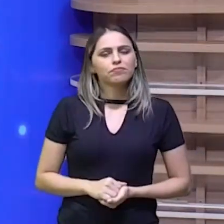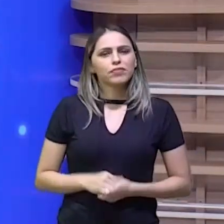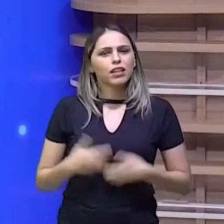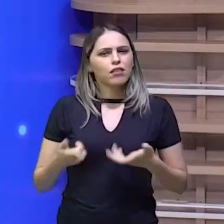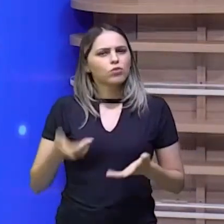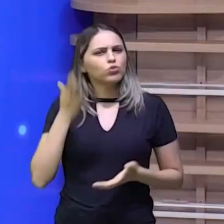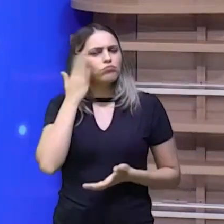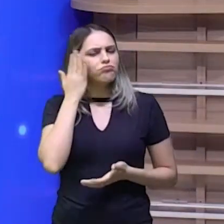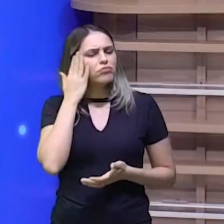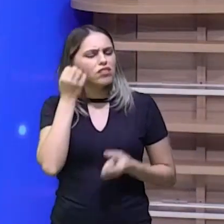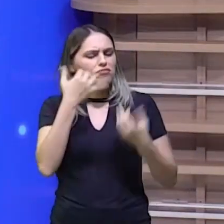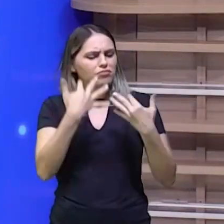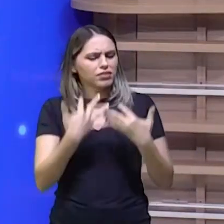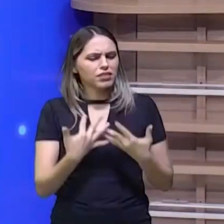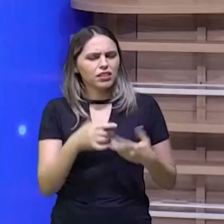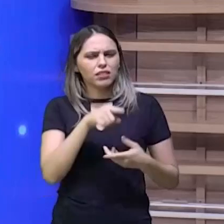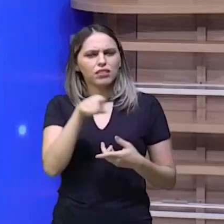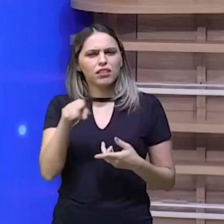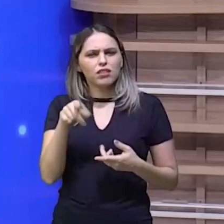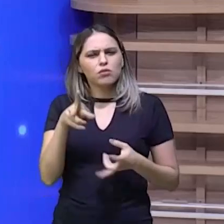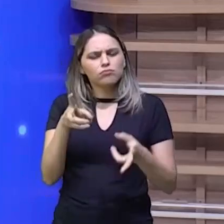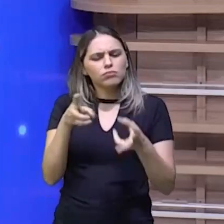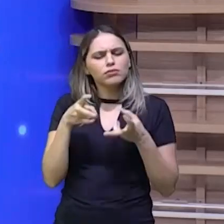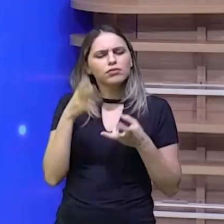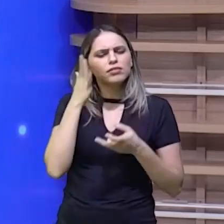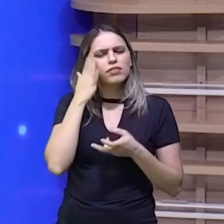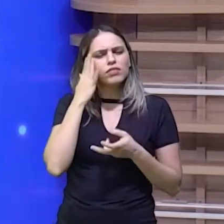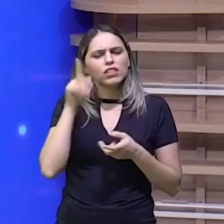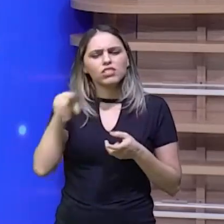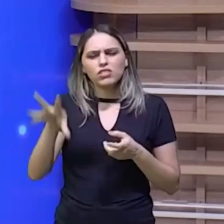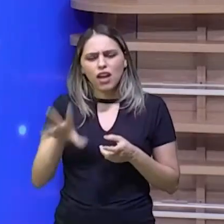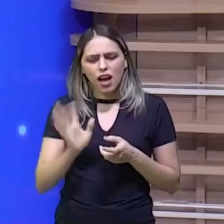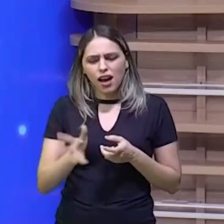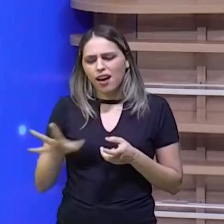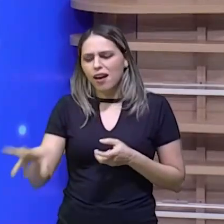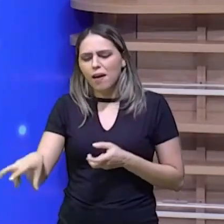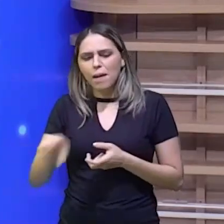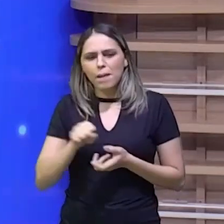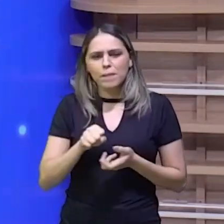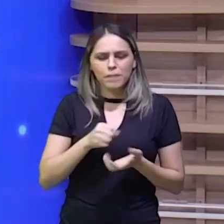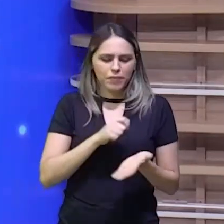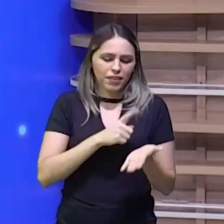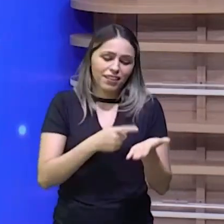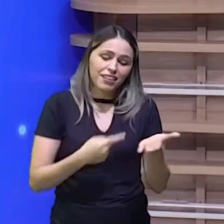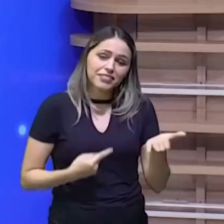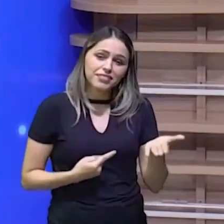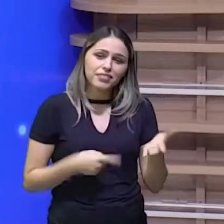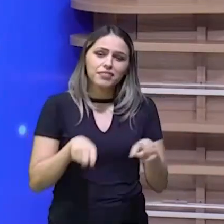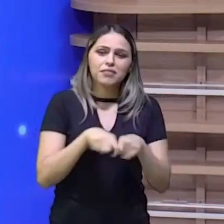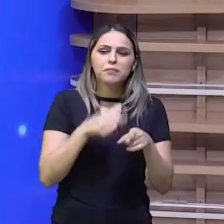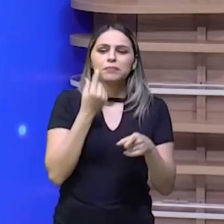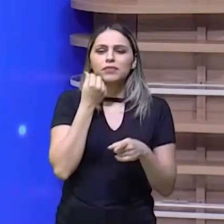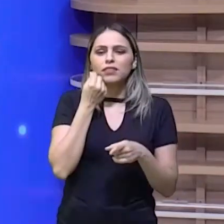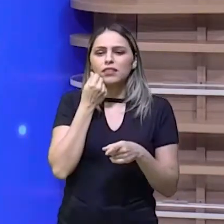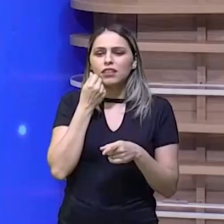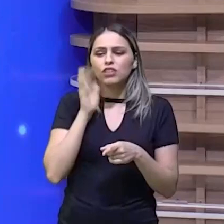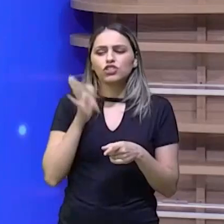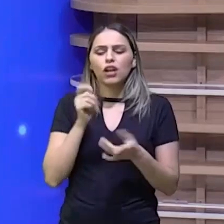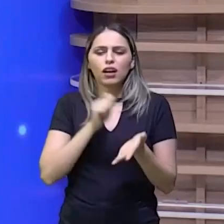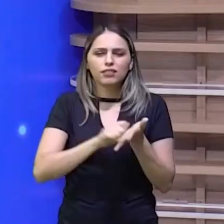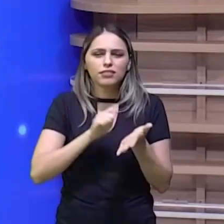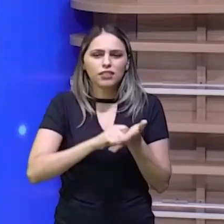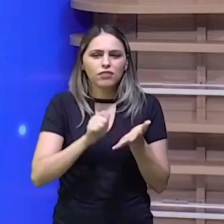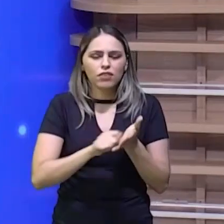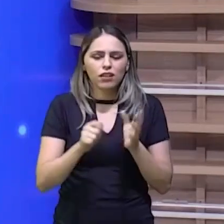tudo isso, eu sei que vocês já pegaram caderno, já pegaram lápis, já escreveram o nosso conteúdo